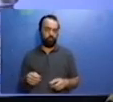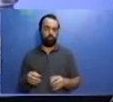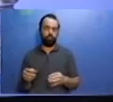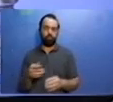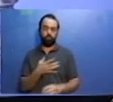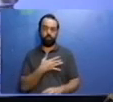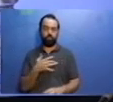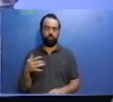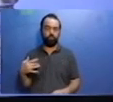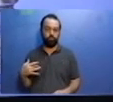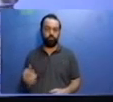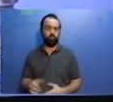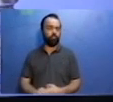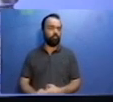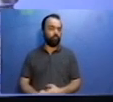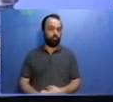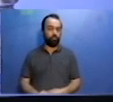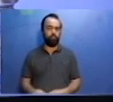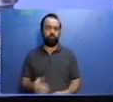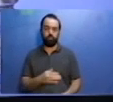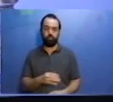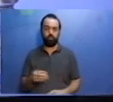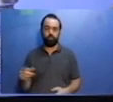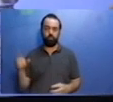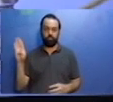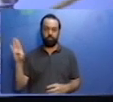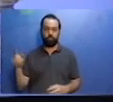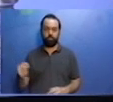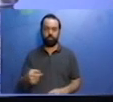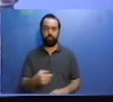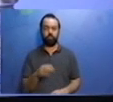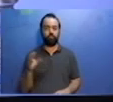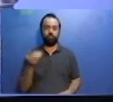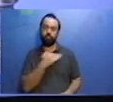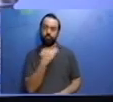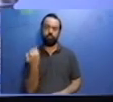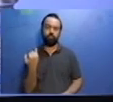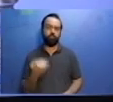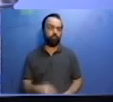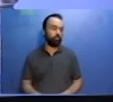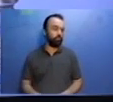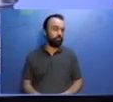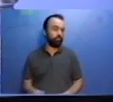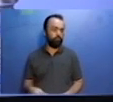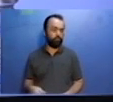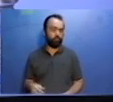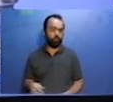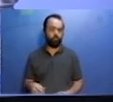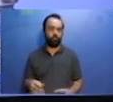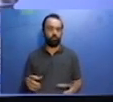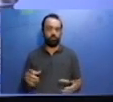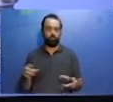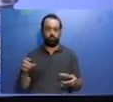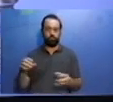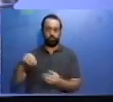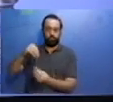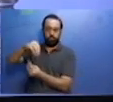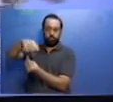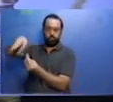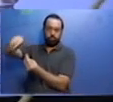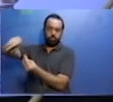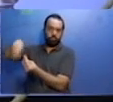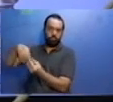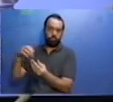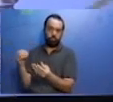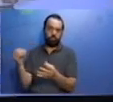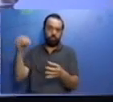situações de doenças bacterianas, para matar essas bactérias. Bom, vamos pegar esse fungo e colocar nessa placa de Petri com meio de cultura